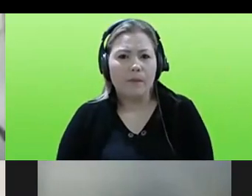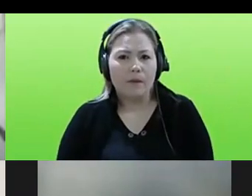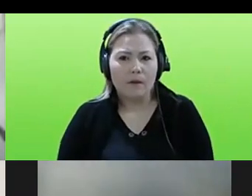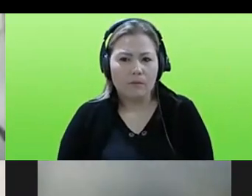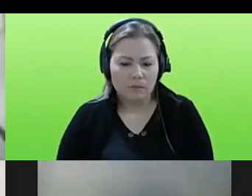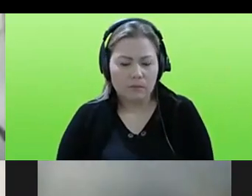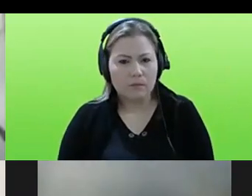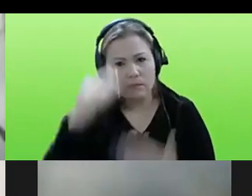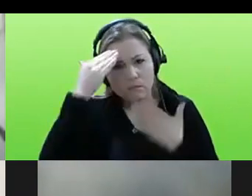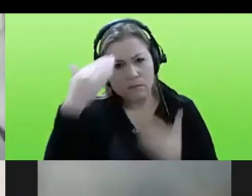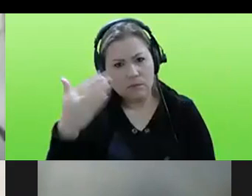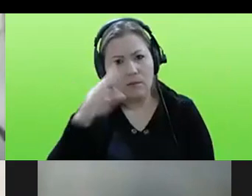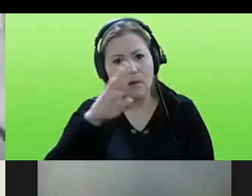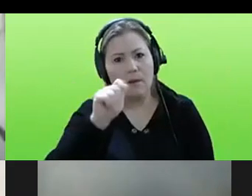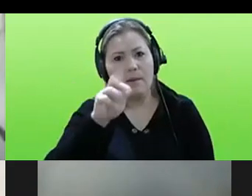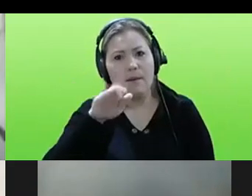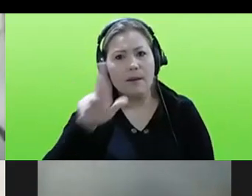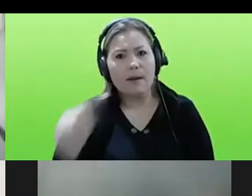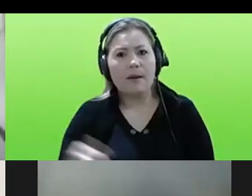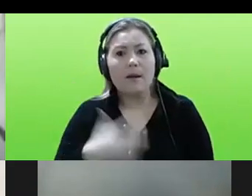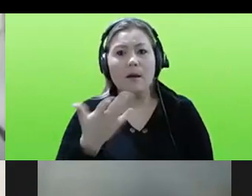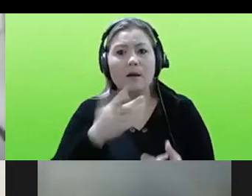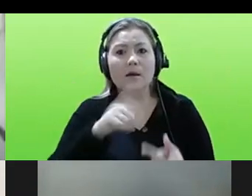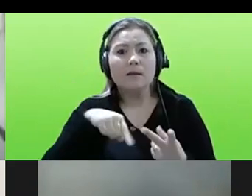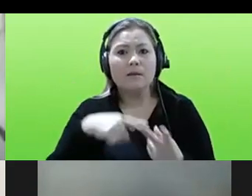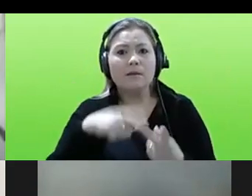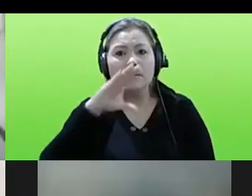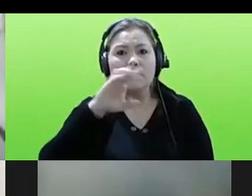Obrigado, Bárbara. César.